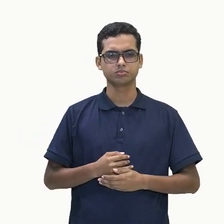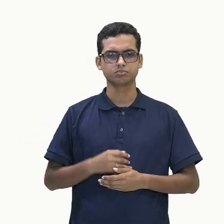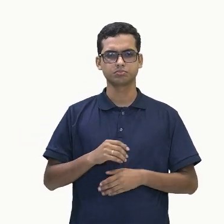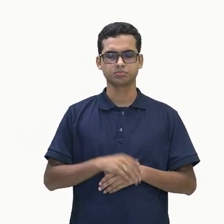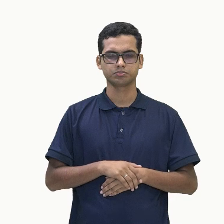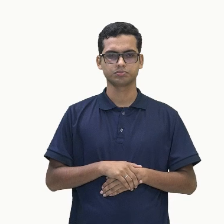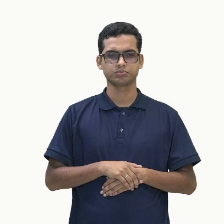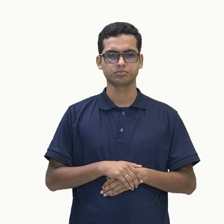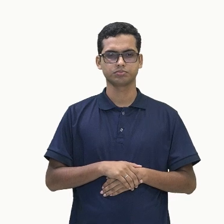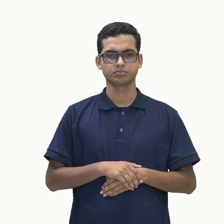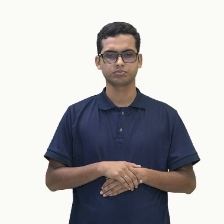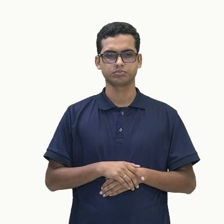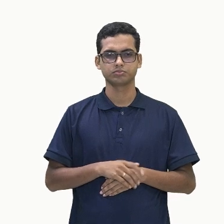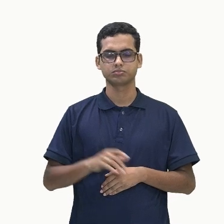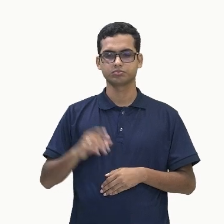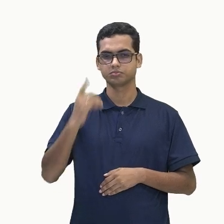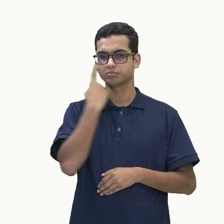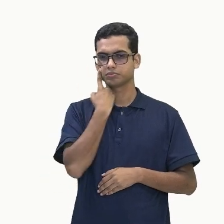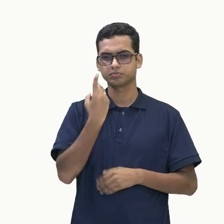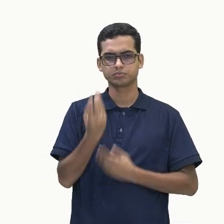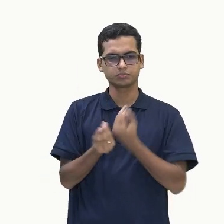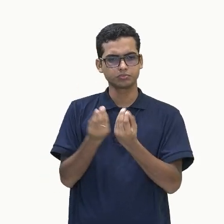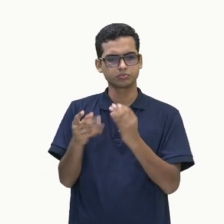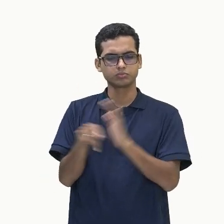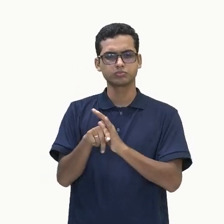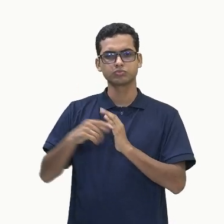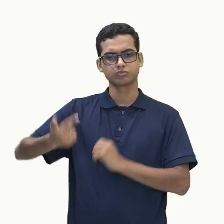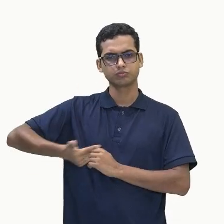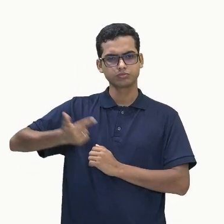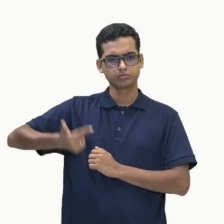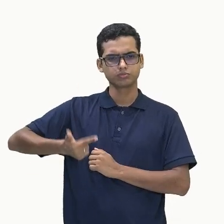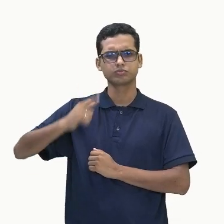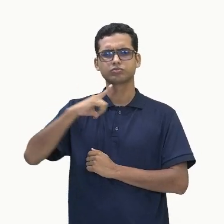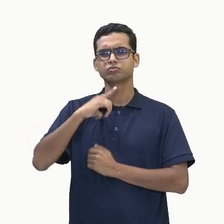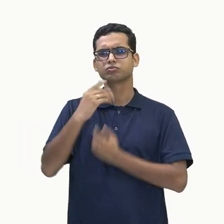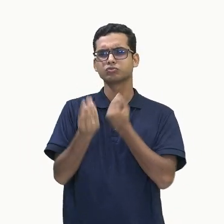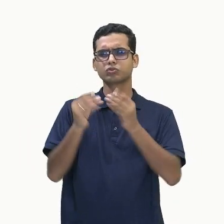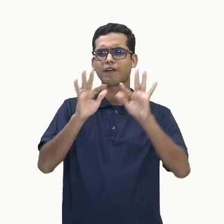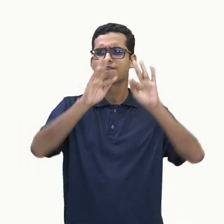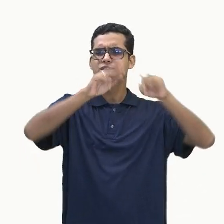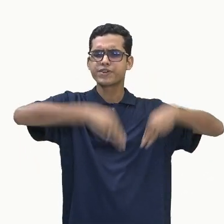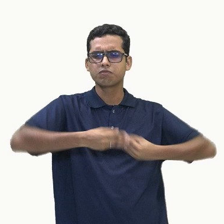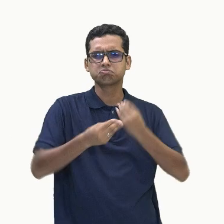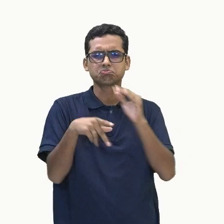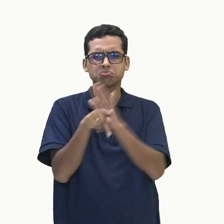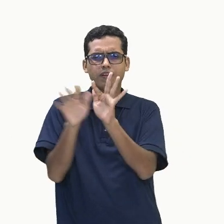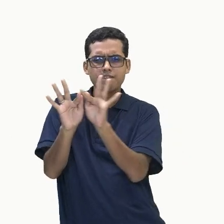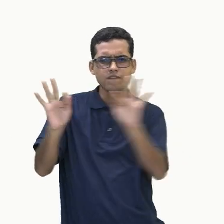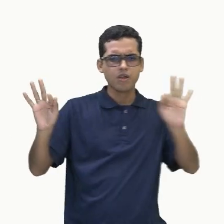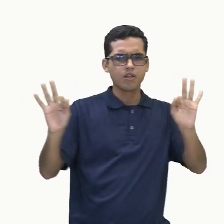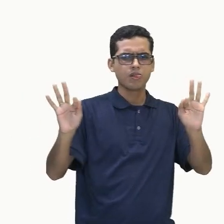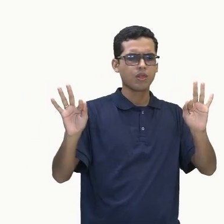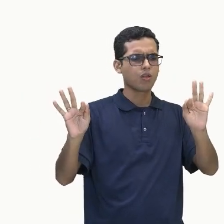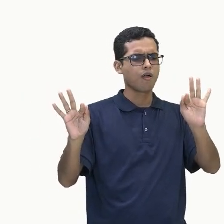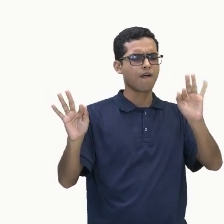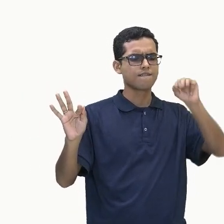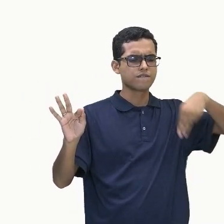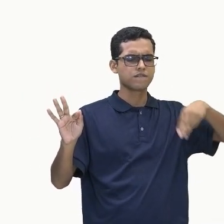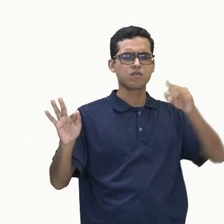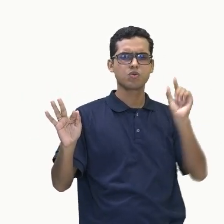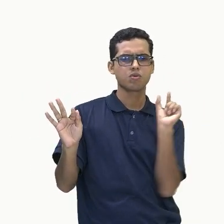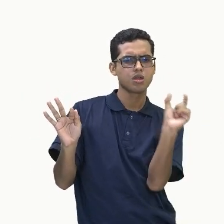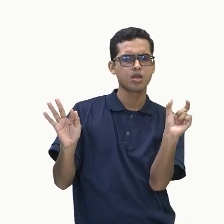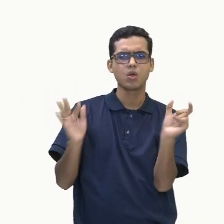final, yes, vai ser yes I am, yes we are. Vamos ver? Olha só.